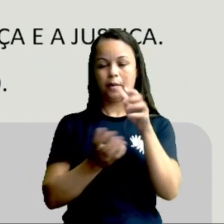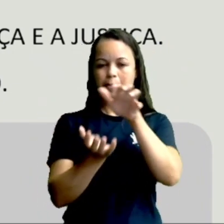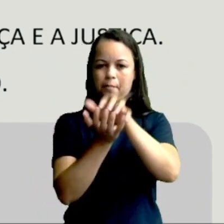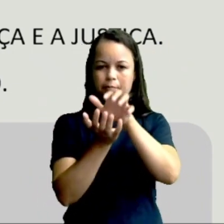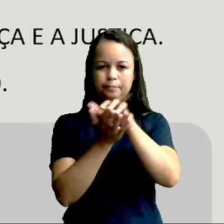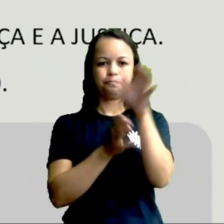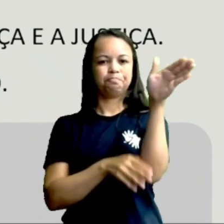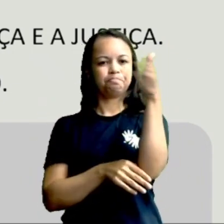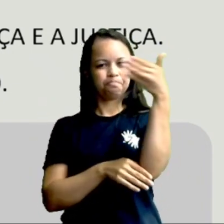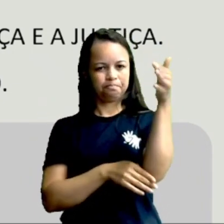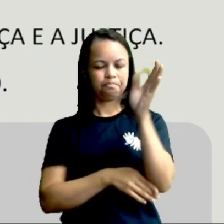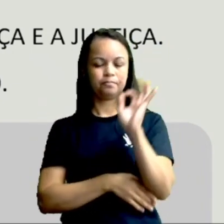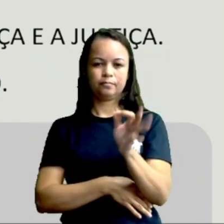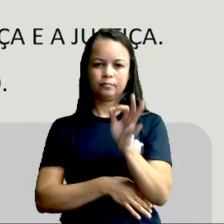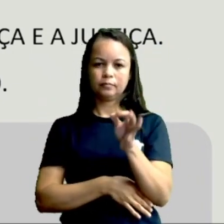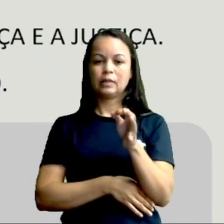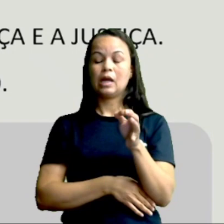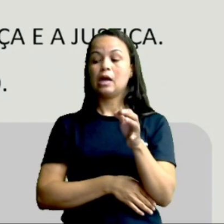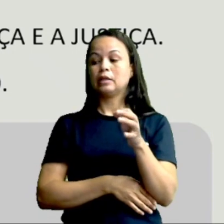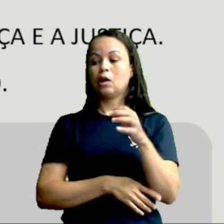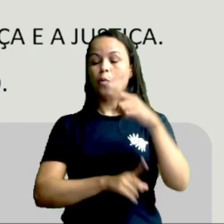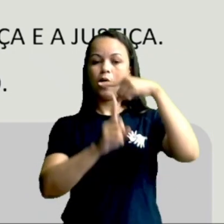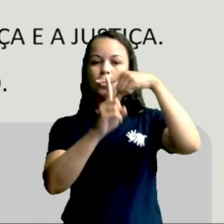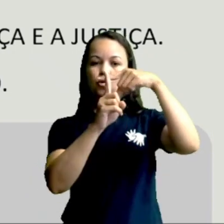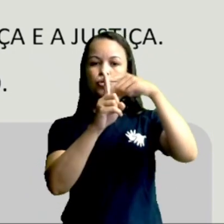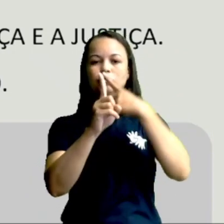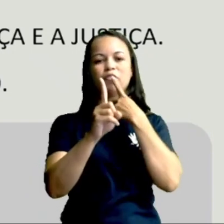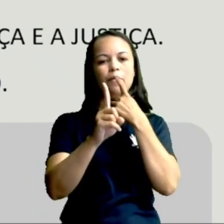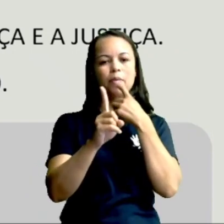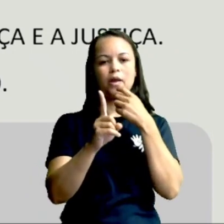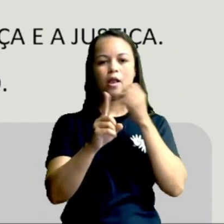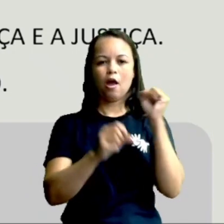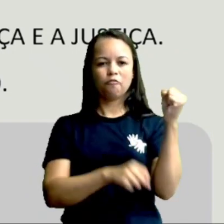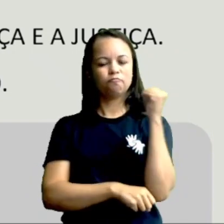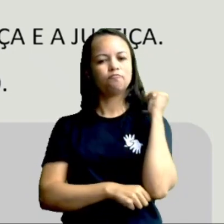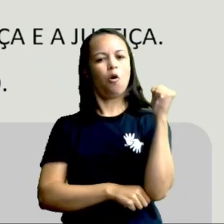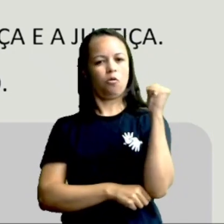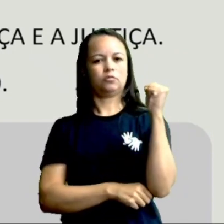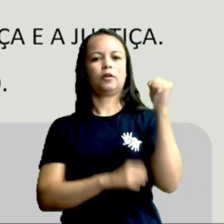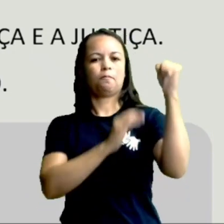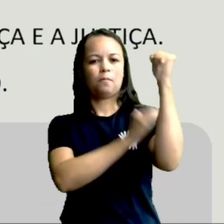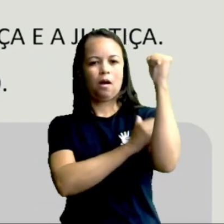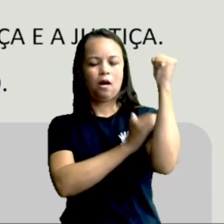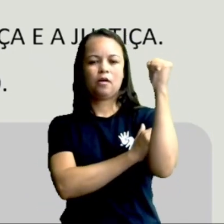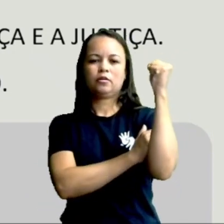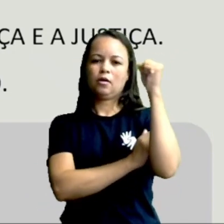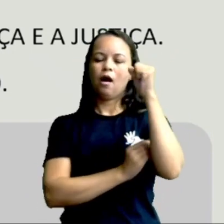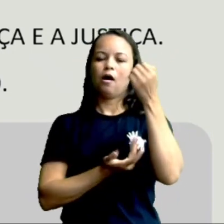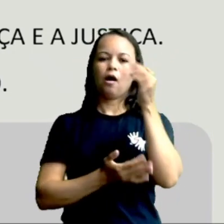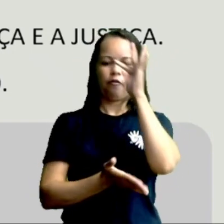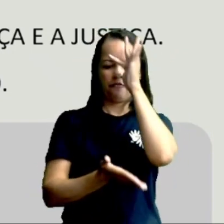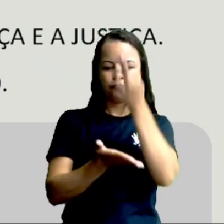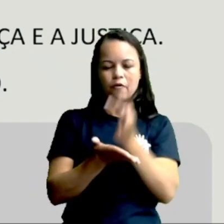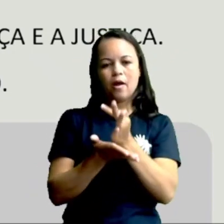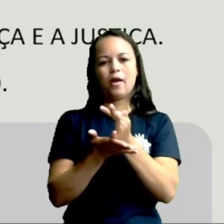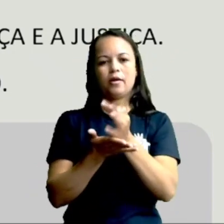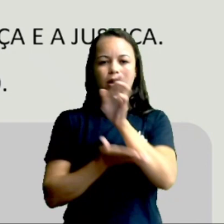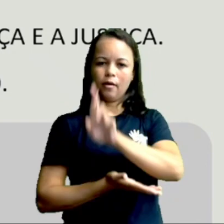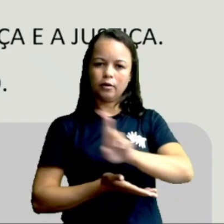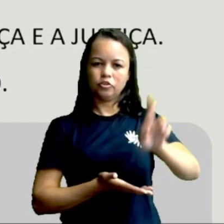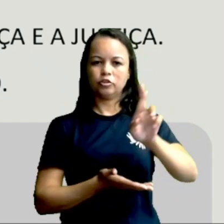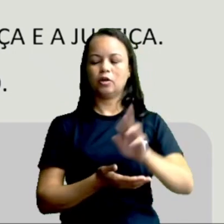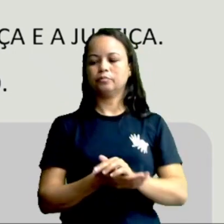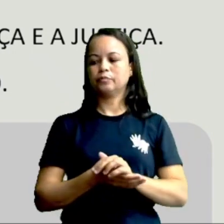tá certo, gente? Então, a cruz vermelha, ela representa a força da fé e da religião. O fundo